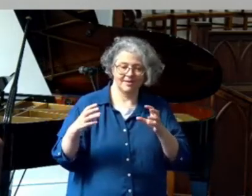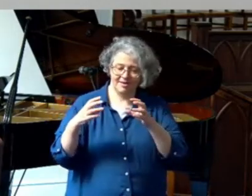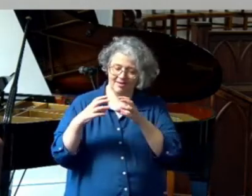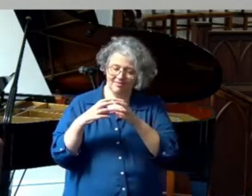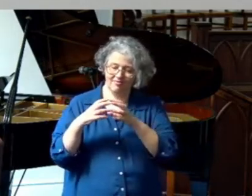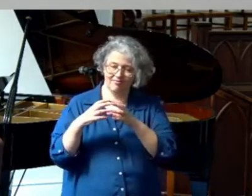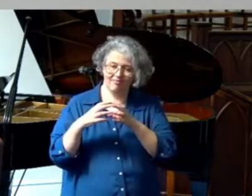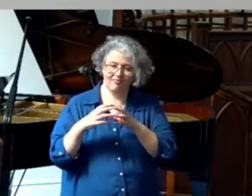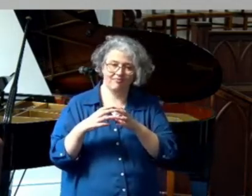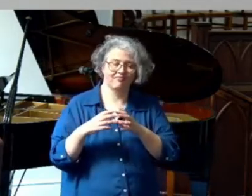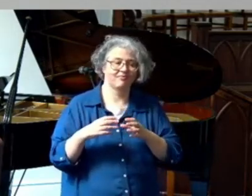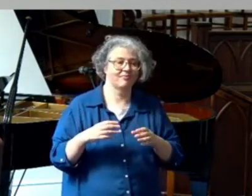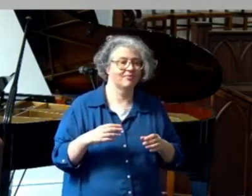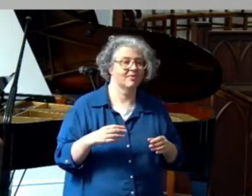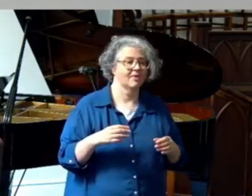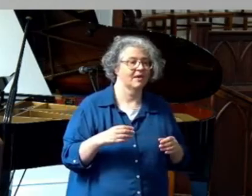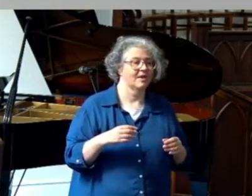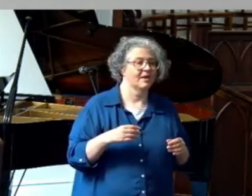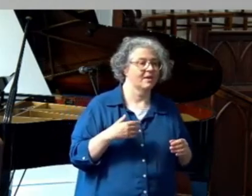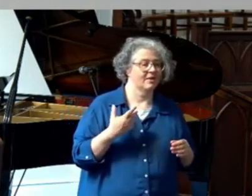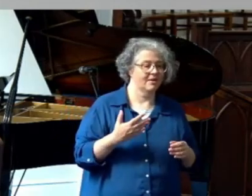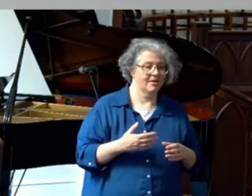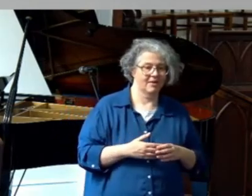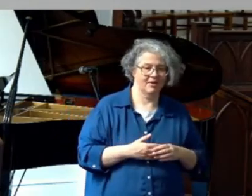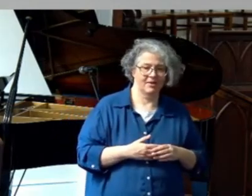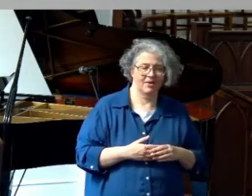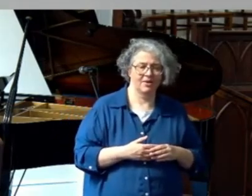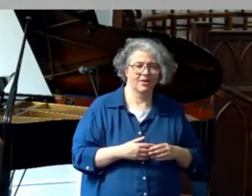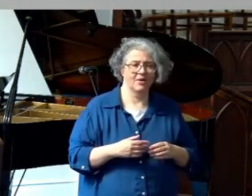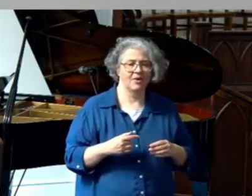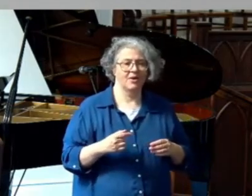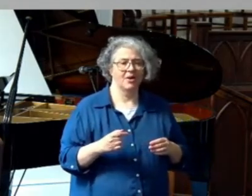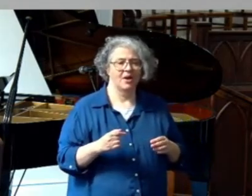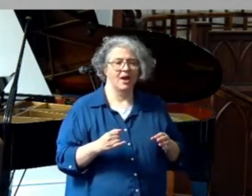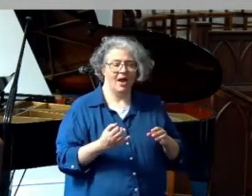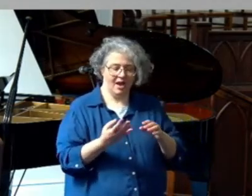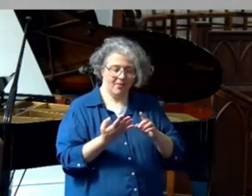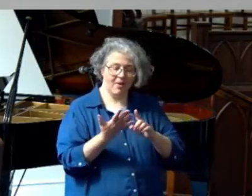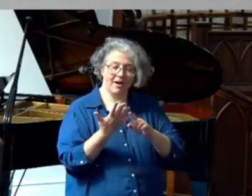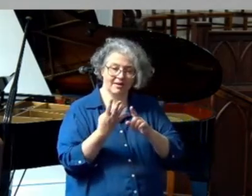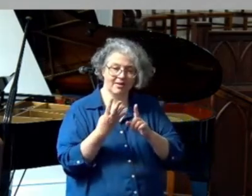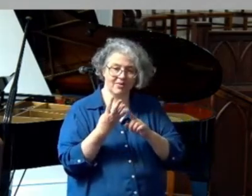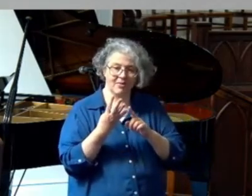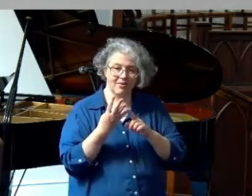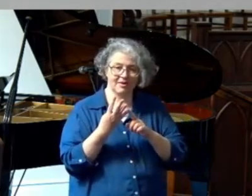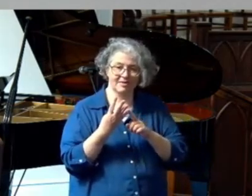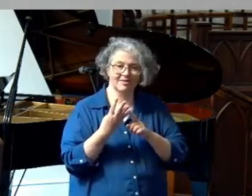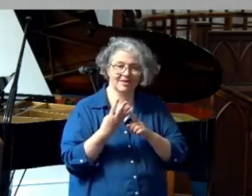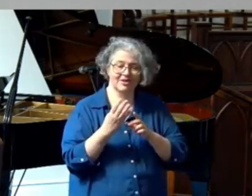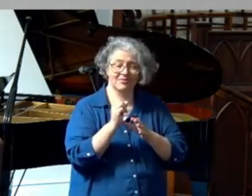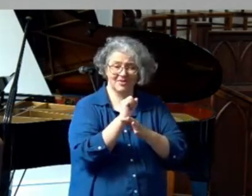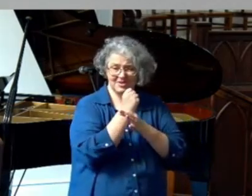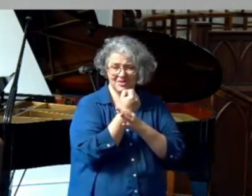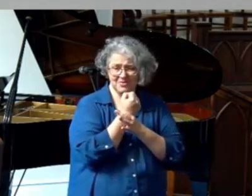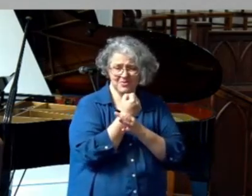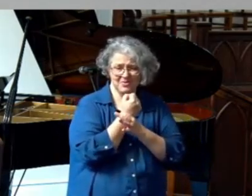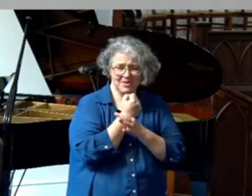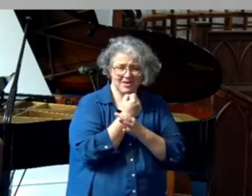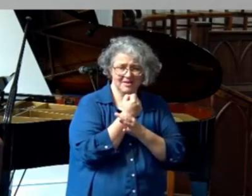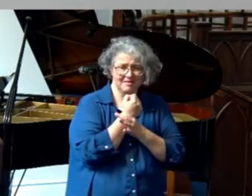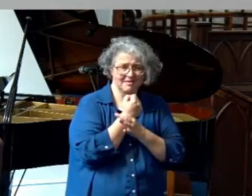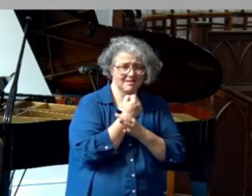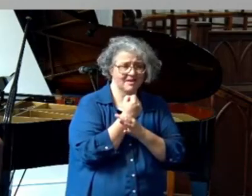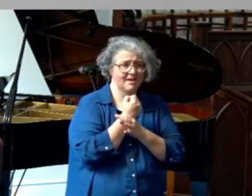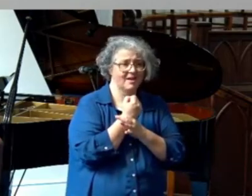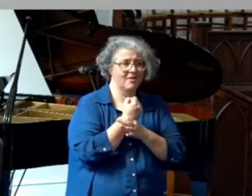em perigo espiritual. Podemos pensar que é temperamento forte, podemos pensar que é segurança, mas talvez seja